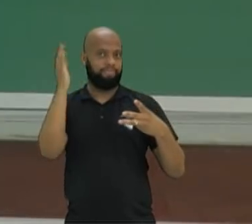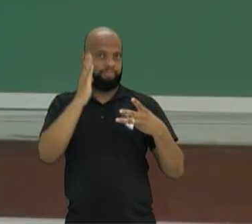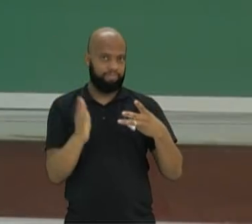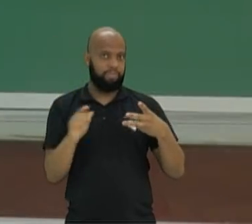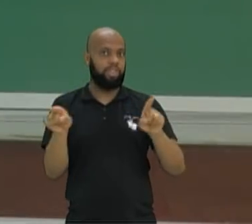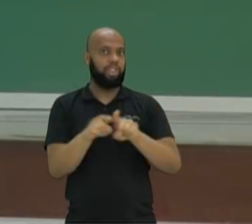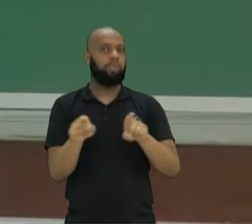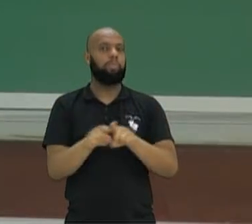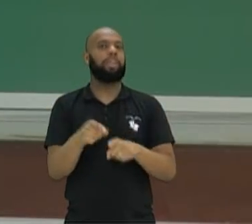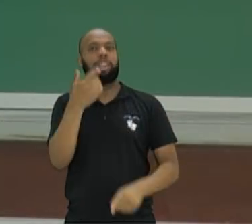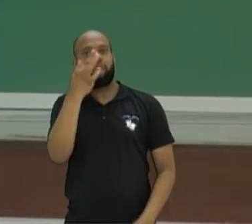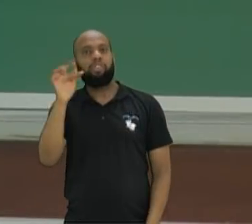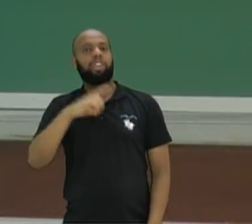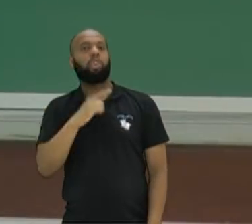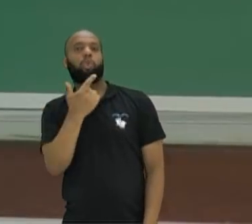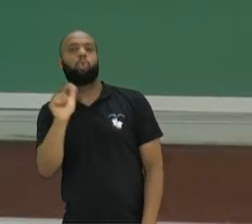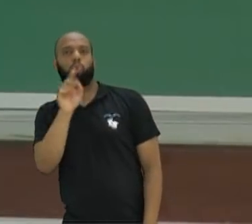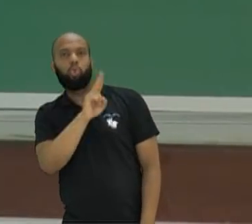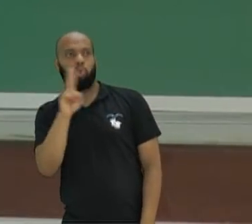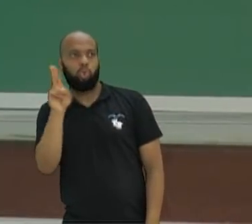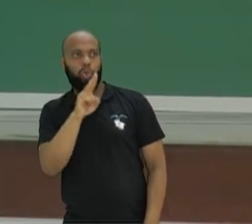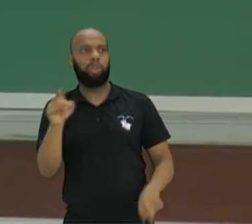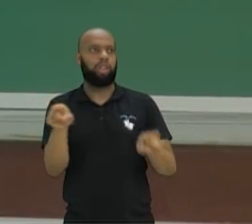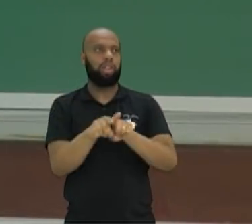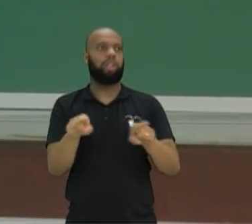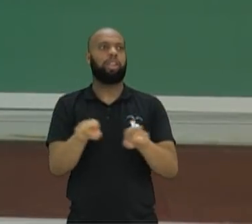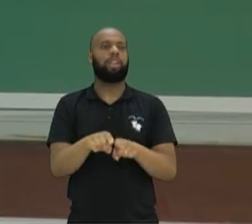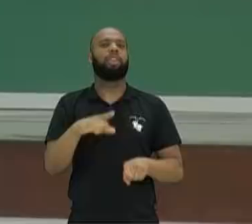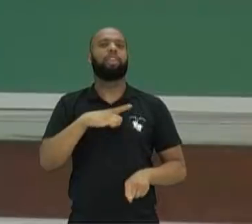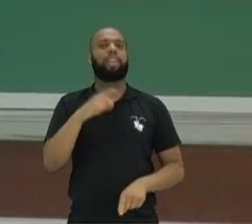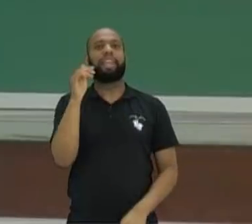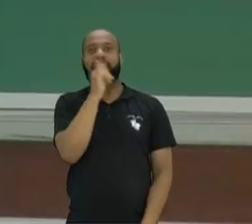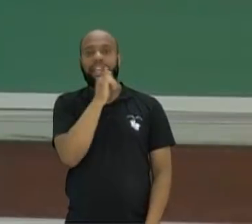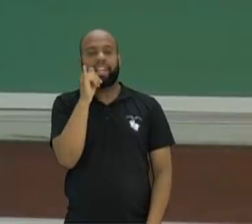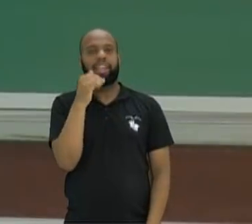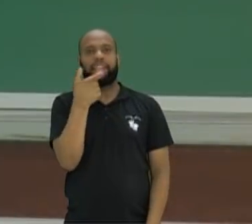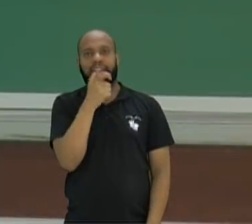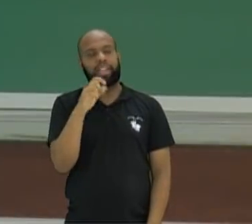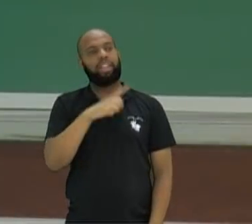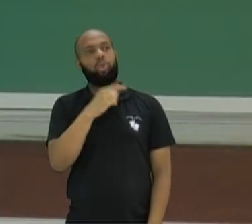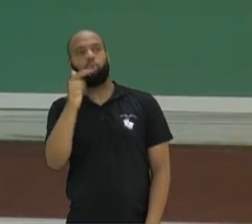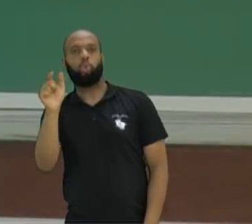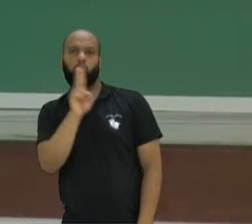na França, vai se passar a se chamar calvinista na Inglaterra e